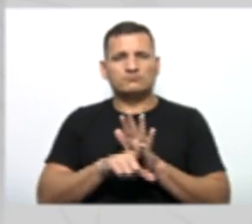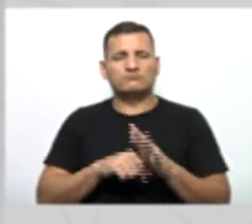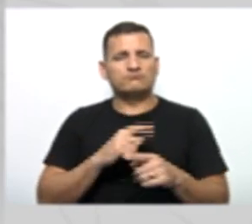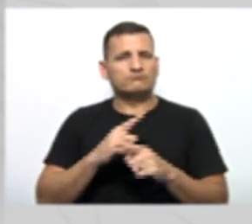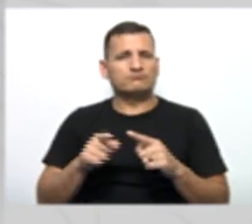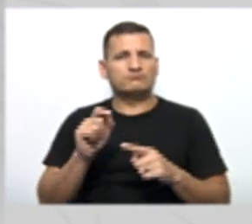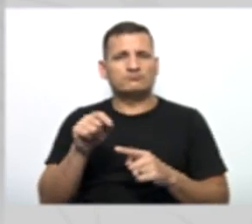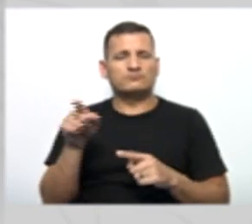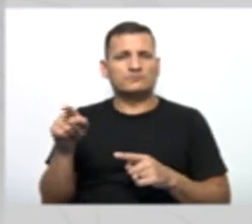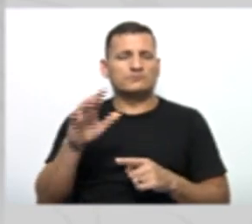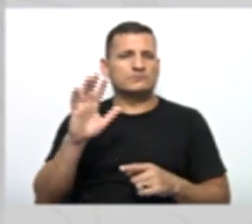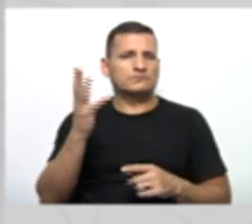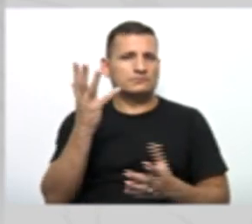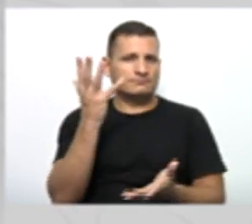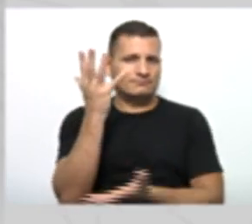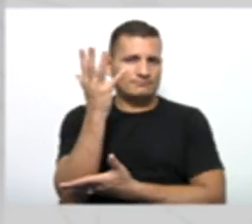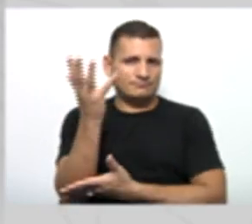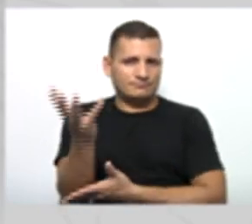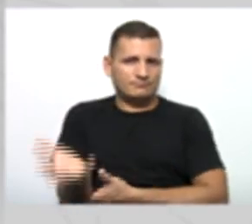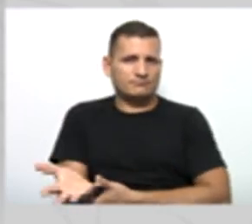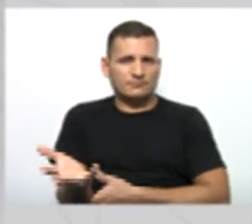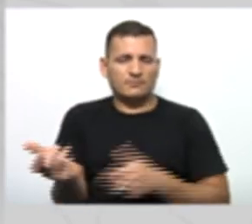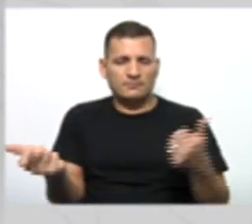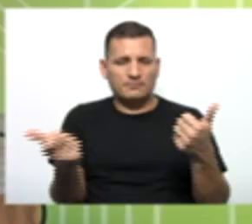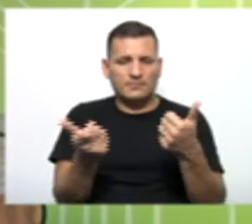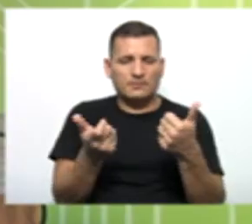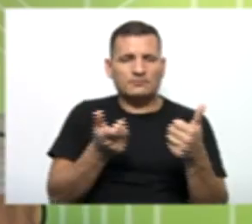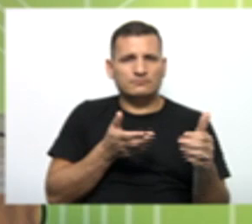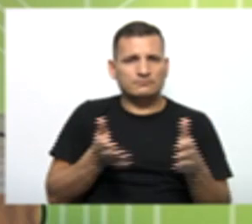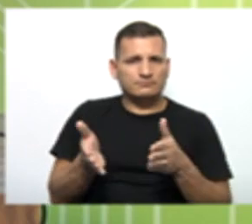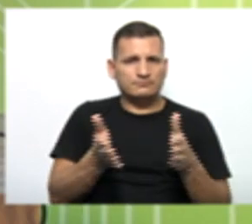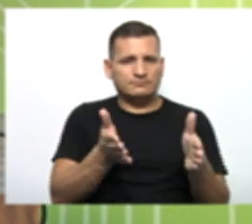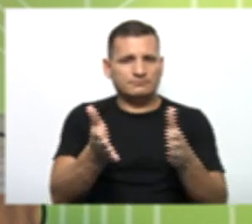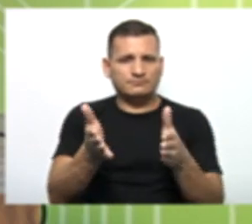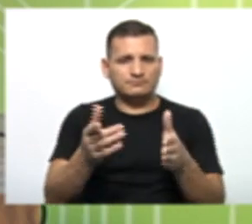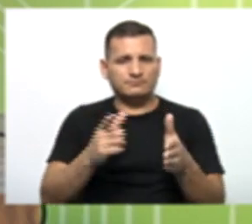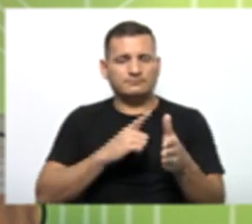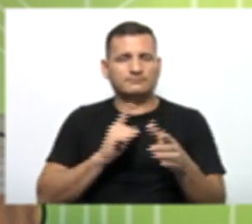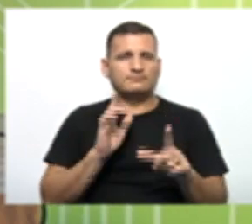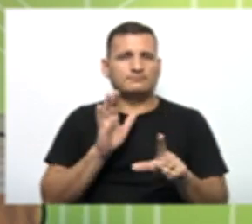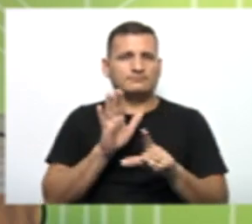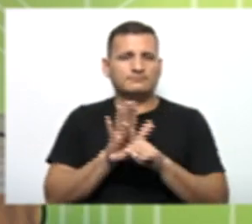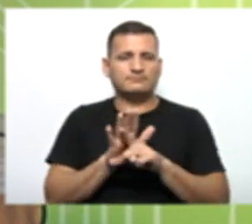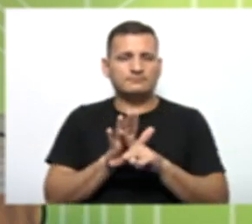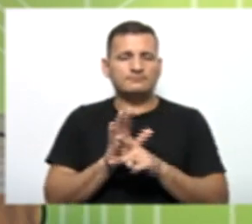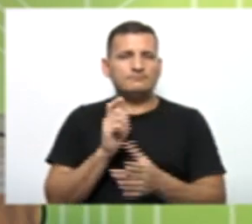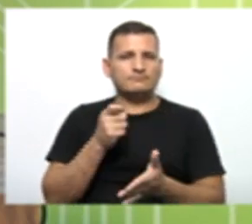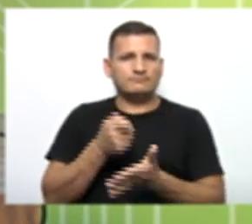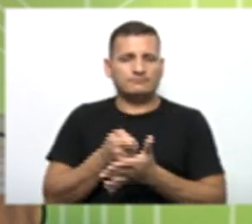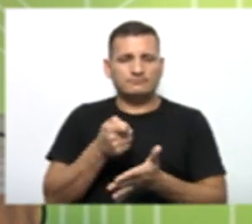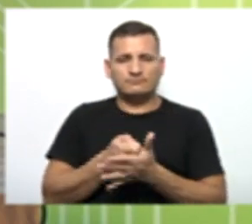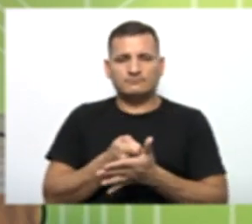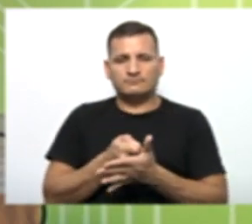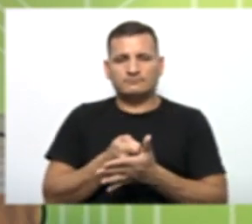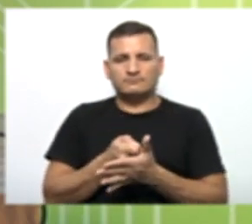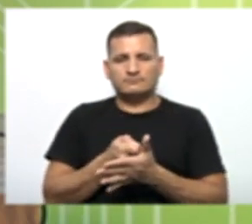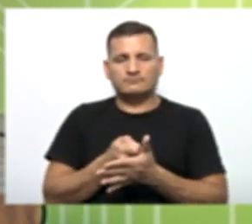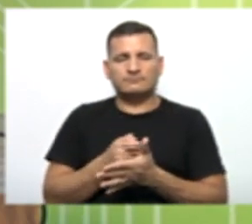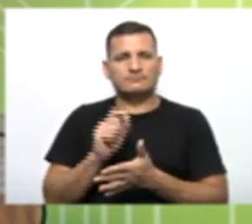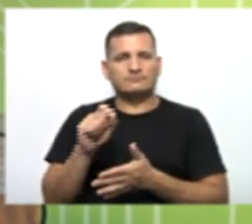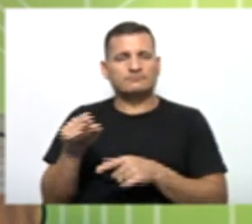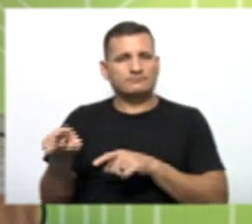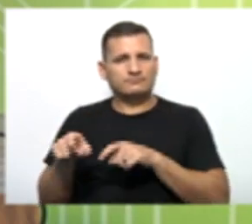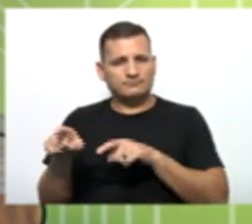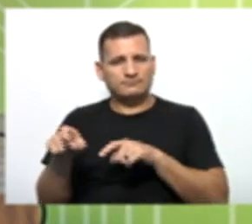desmate completamente as margens de rios. Existe uma legislação que obriga os produtores rurais